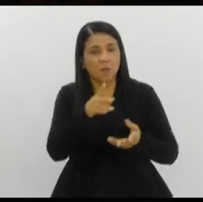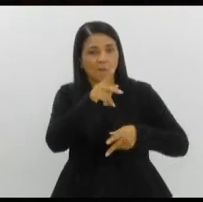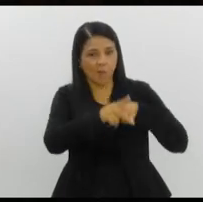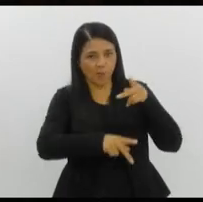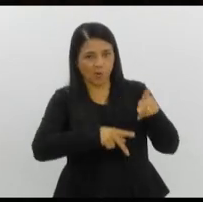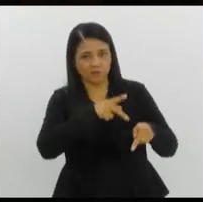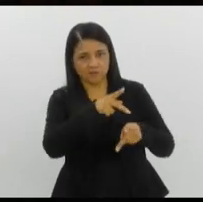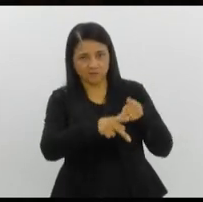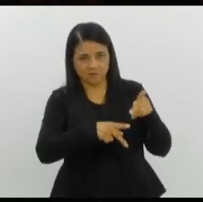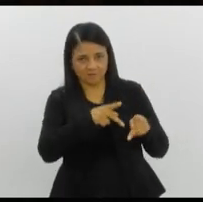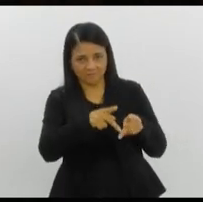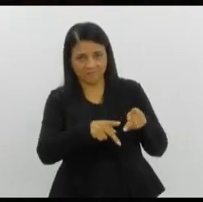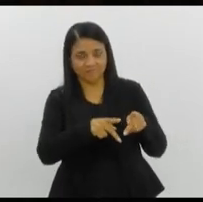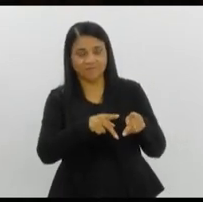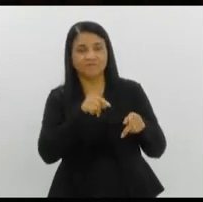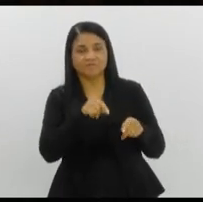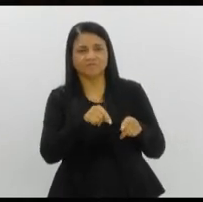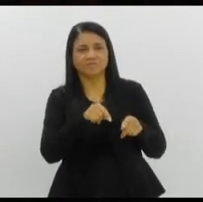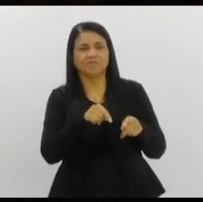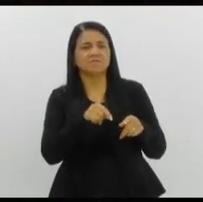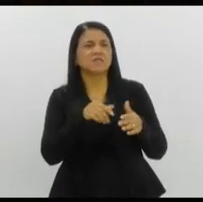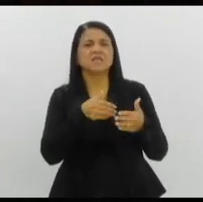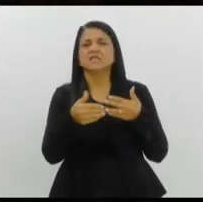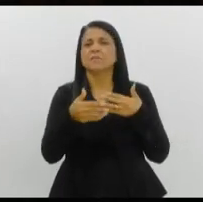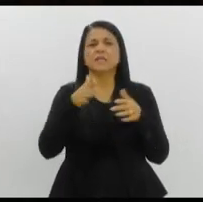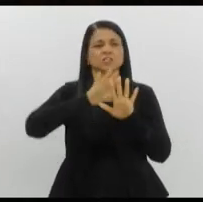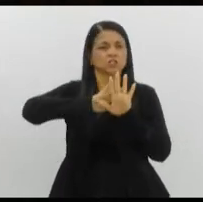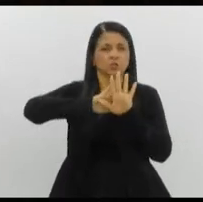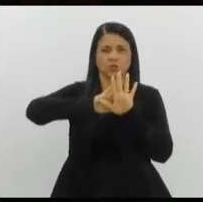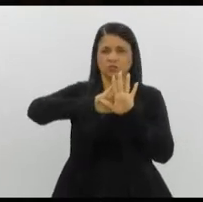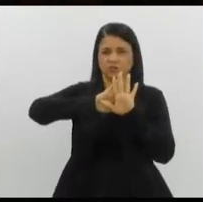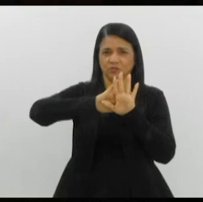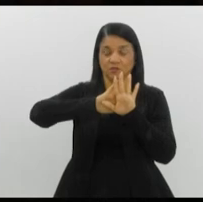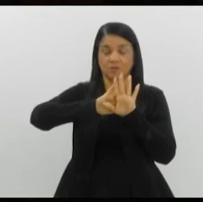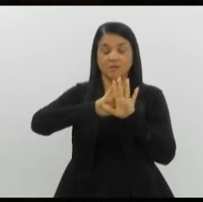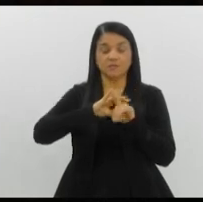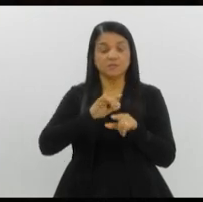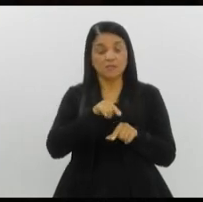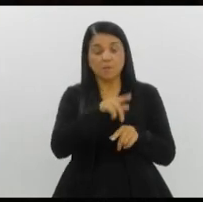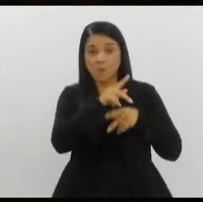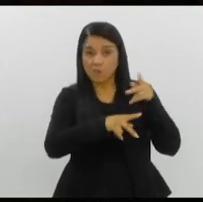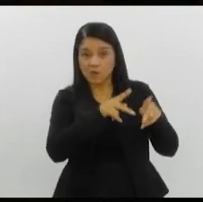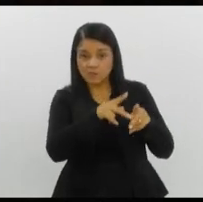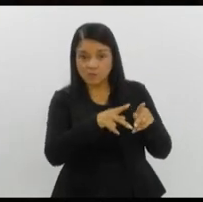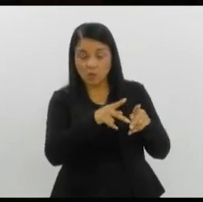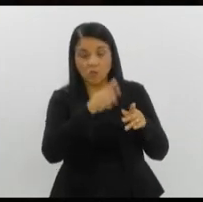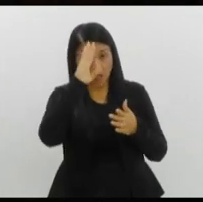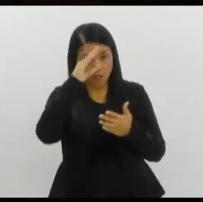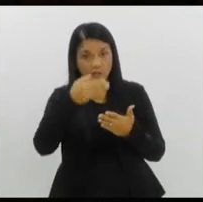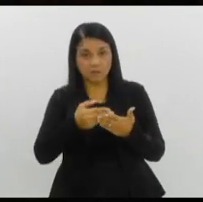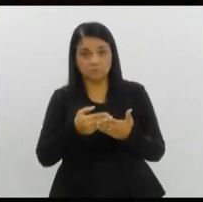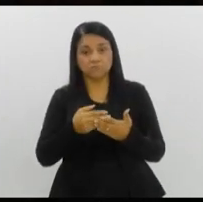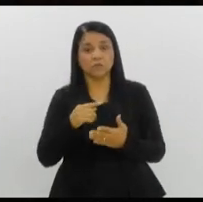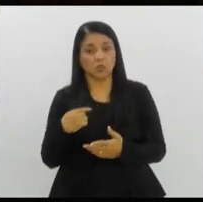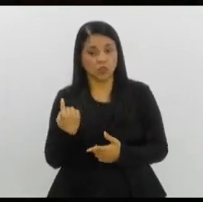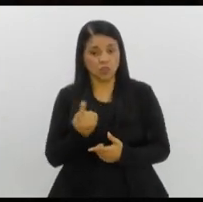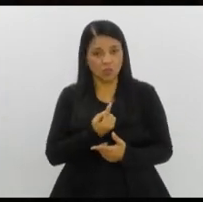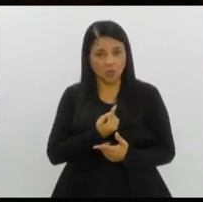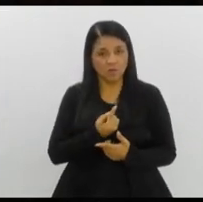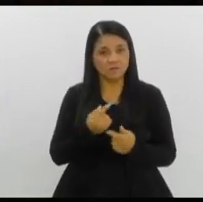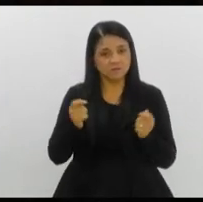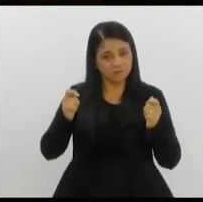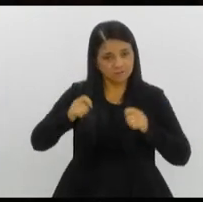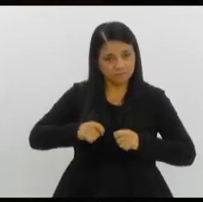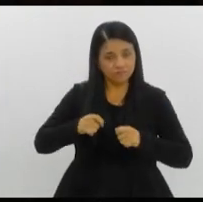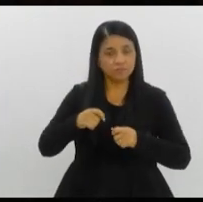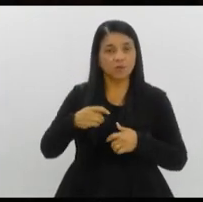deposita, independente de norteamento ideológico, mas deposita em nós que preenchemos o espaço de poder